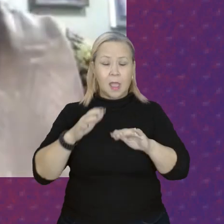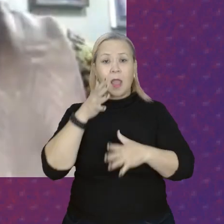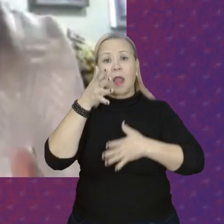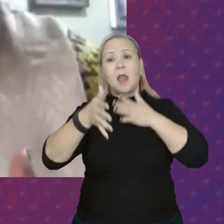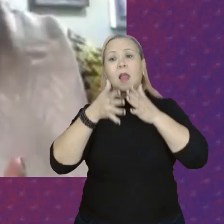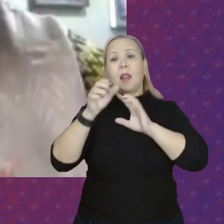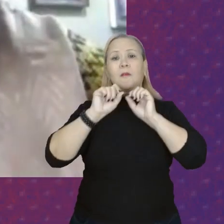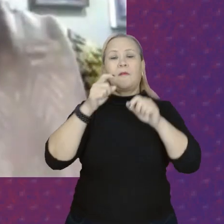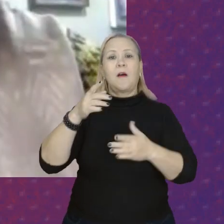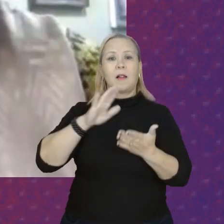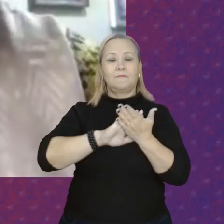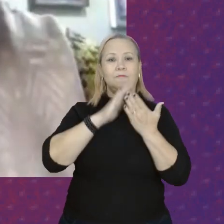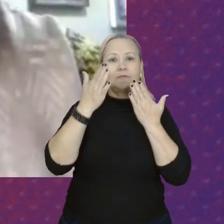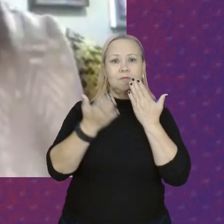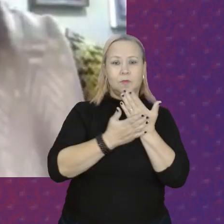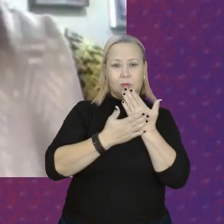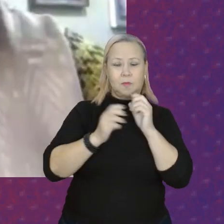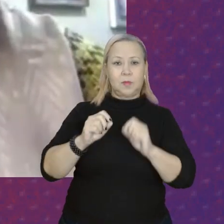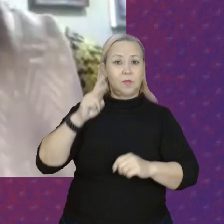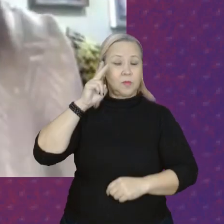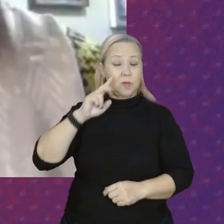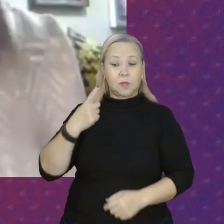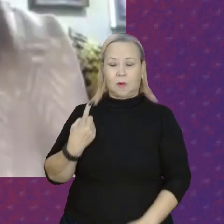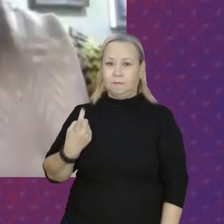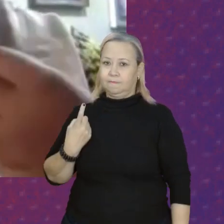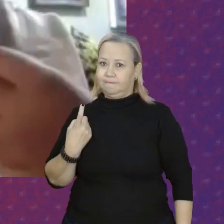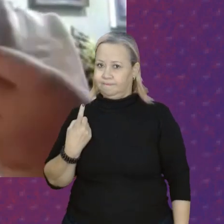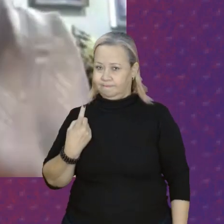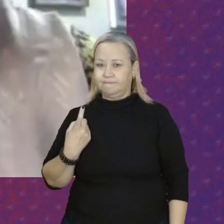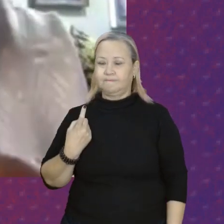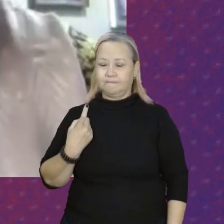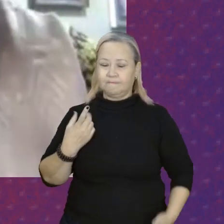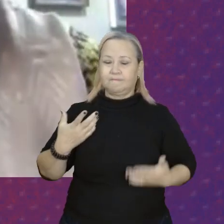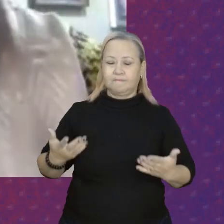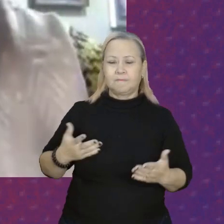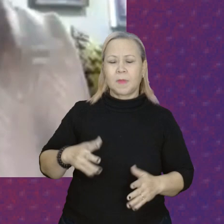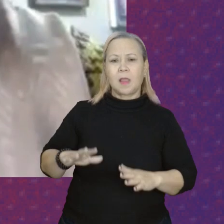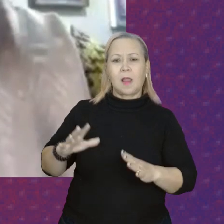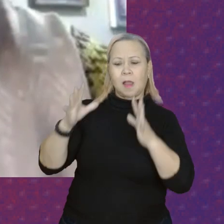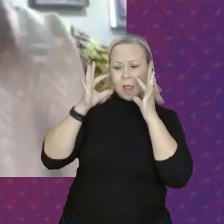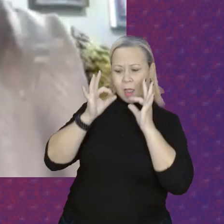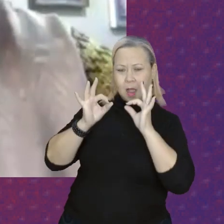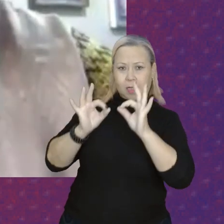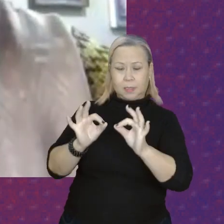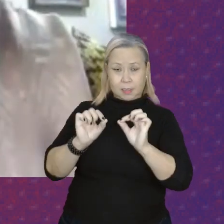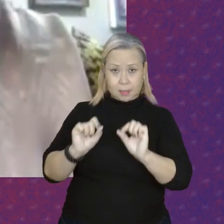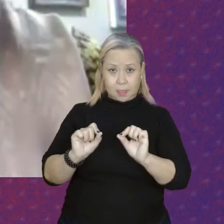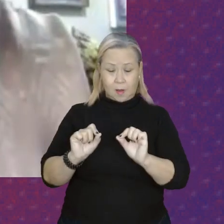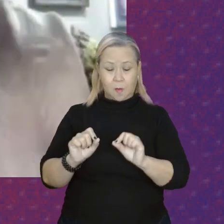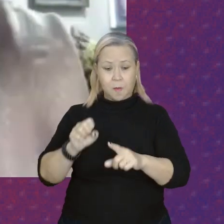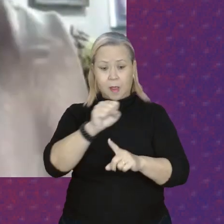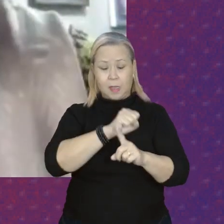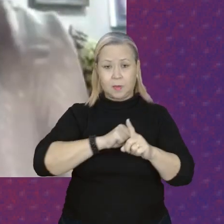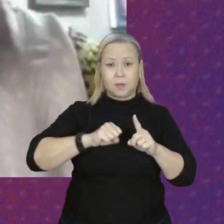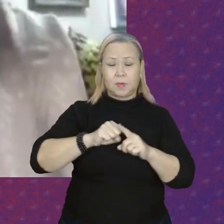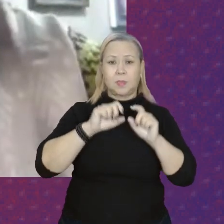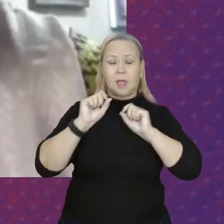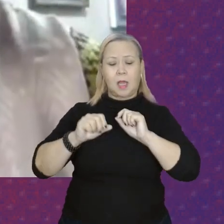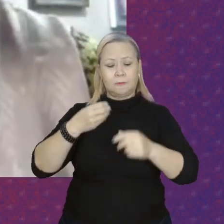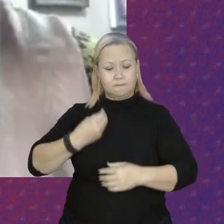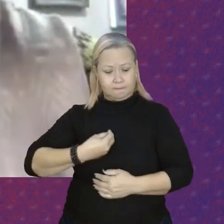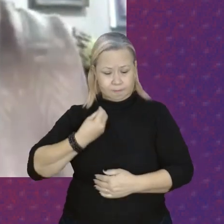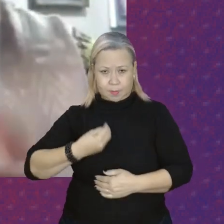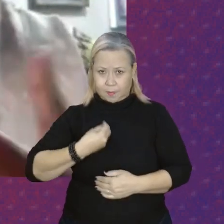dos perigos de uma história única, né? Então, ela chama a atenção para a sociedade em que